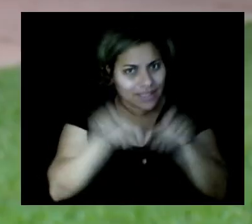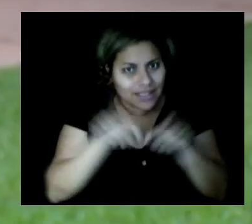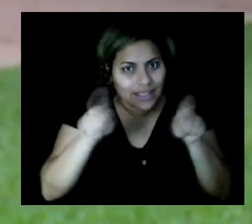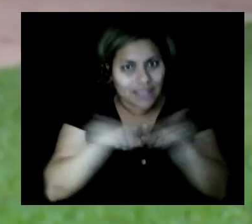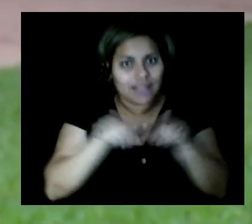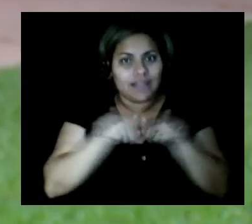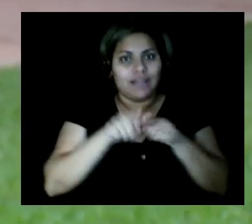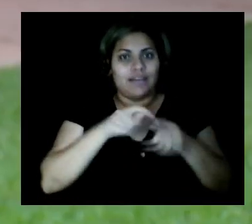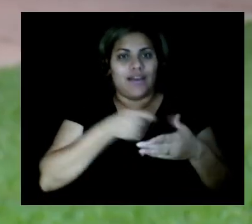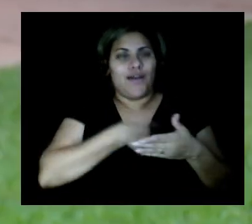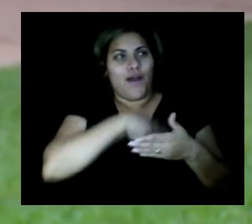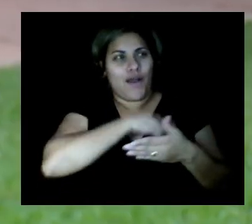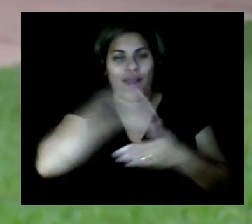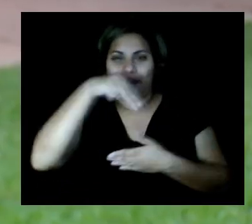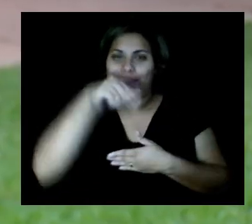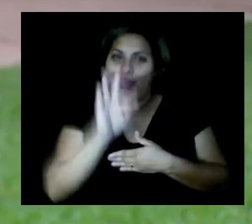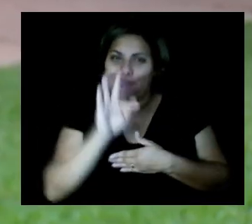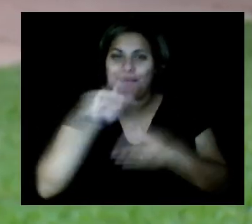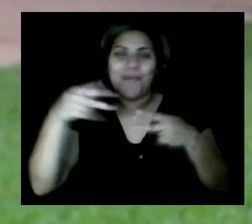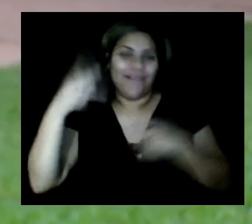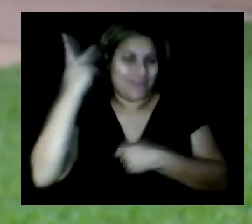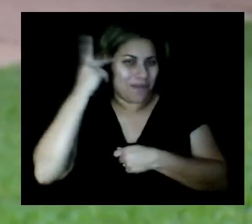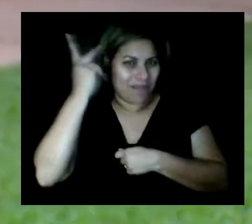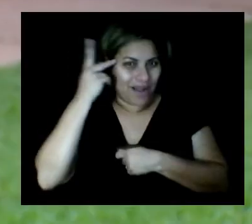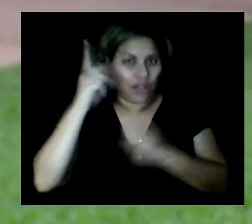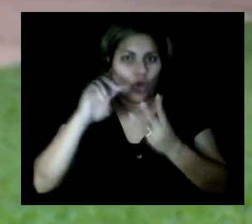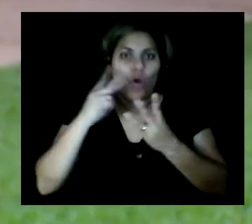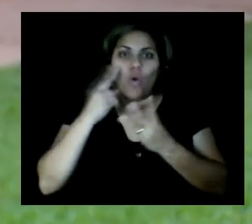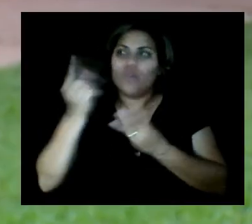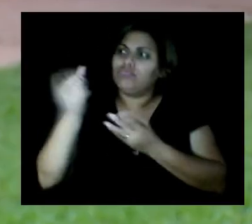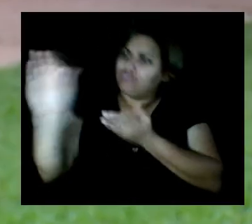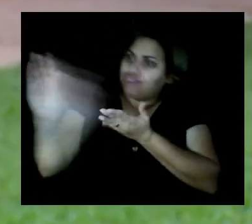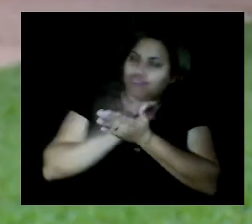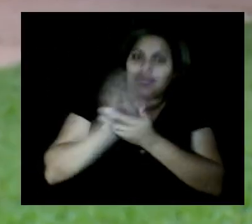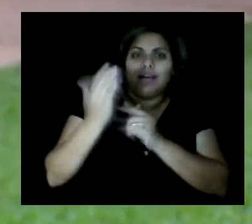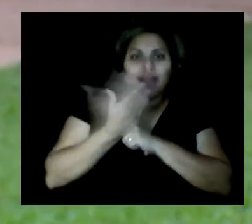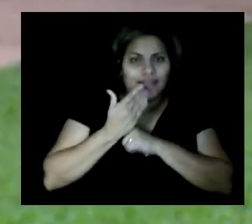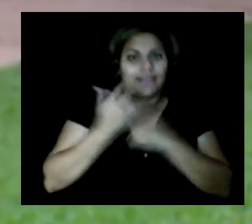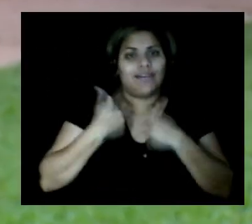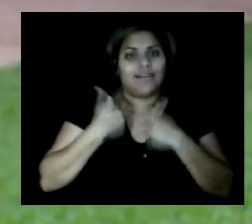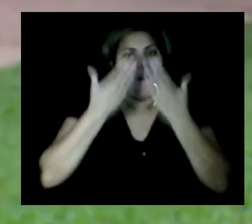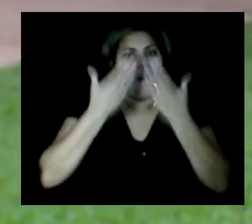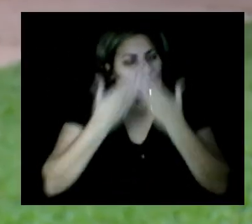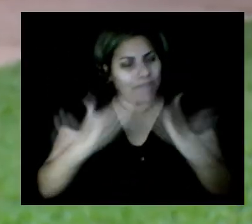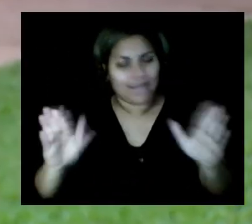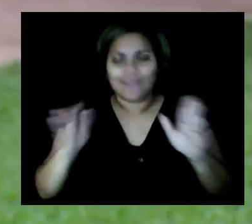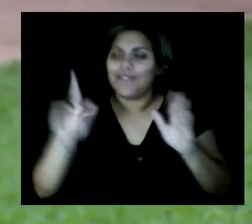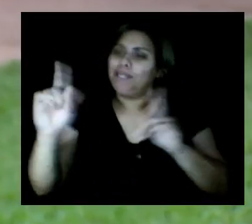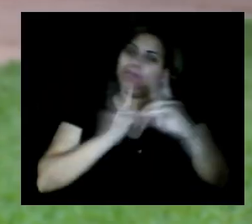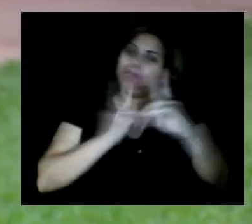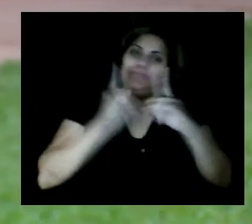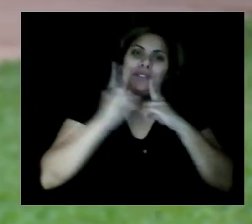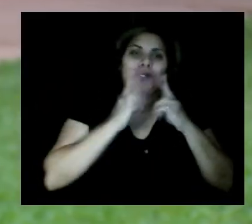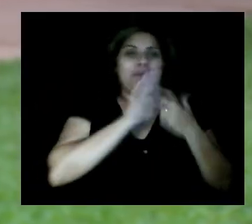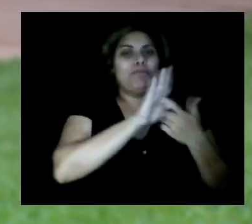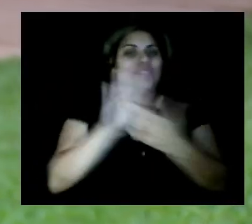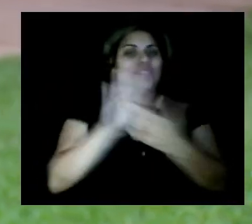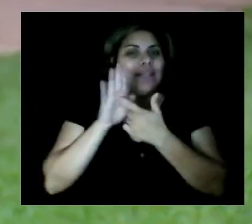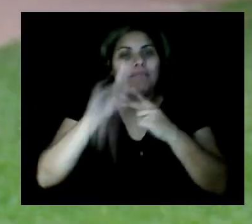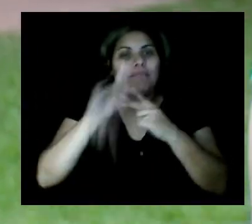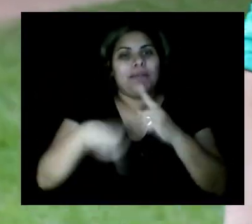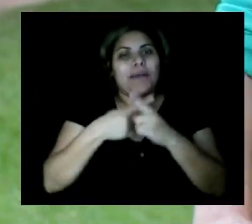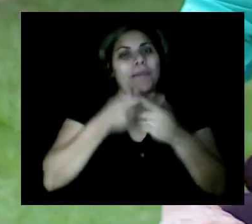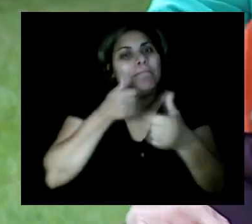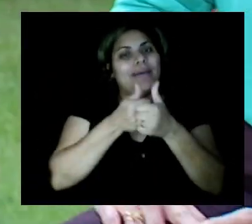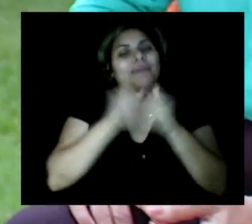ou também de repente com algum recurso, estamos abertos a recebê-los para mostrar um pouquinho mais de perto e poder também contar